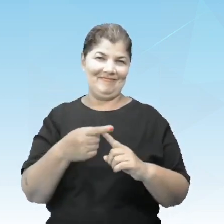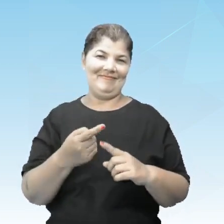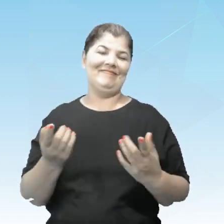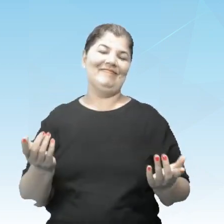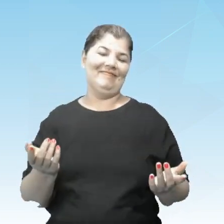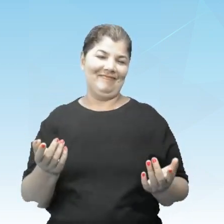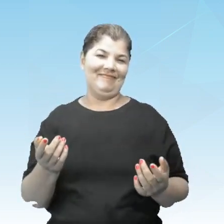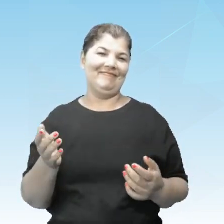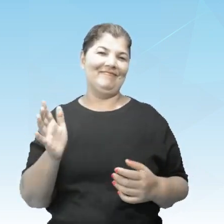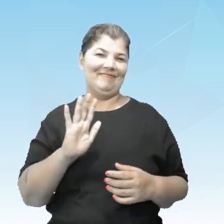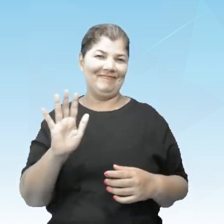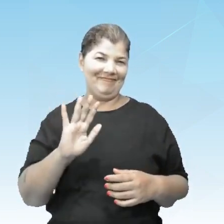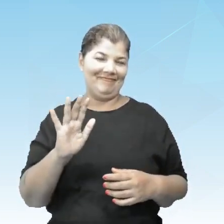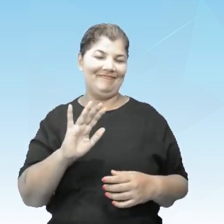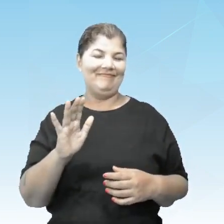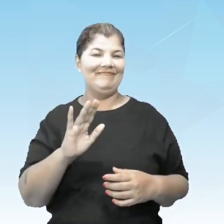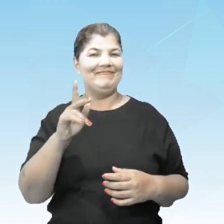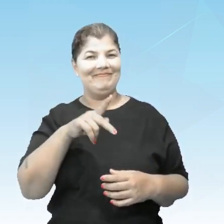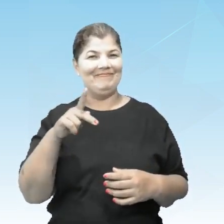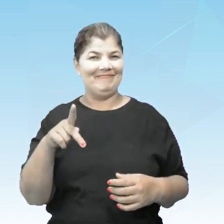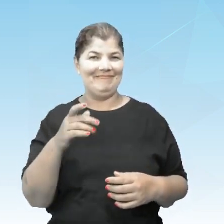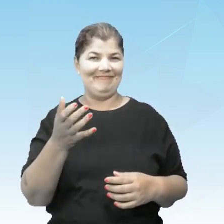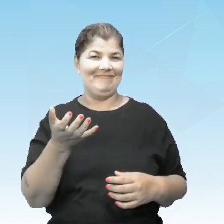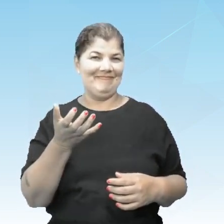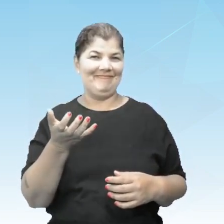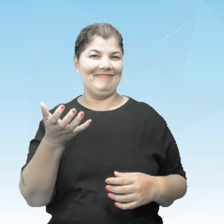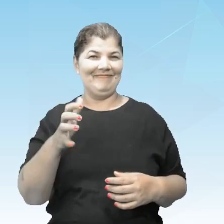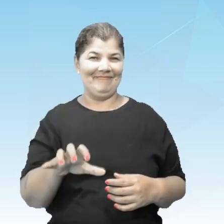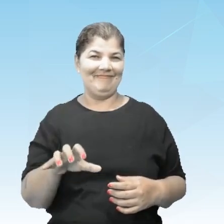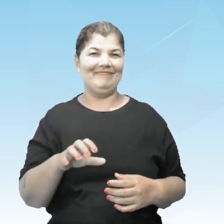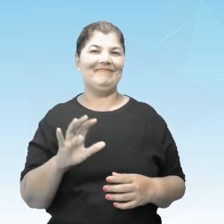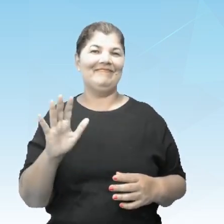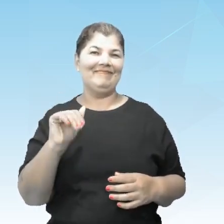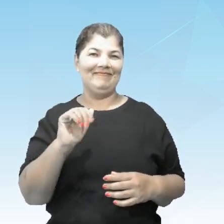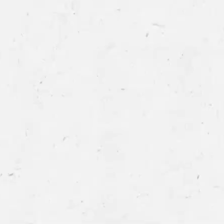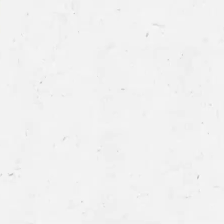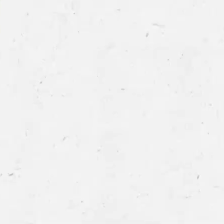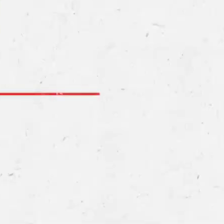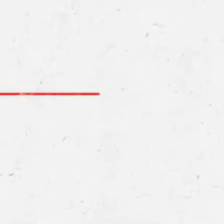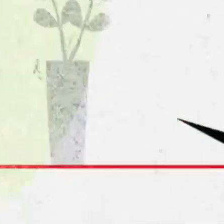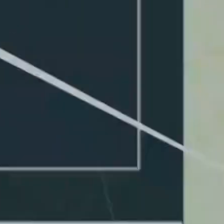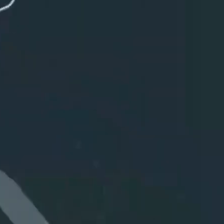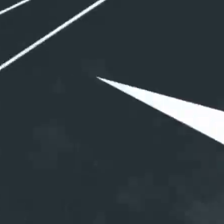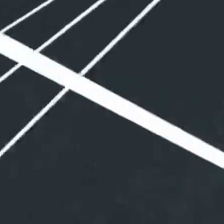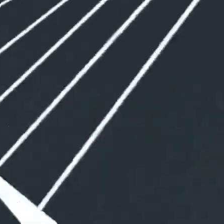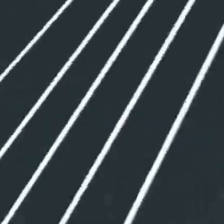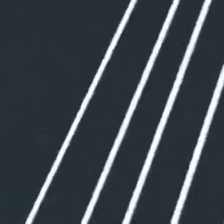Cláudio Nascimento, o professor Queres ou não queres? Tchauzinho!